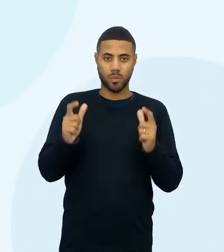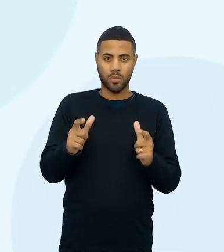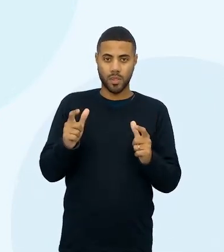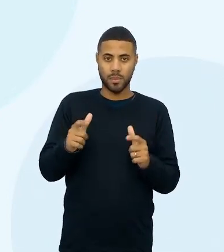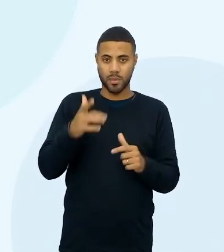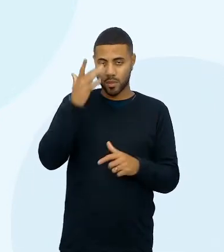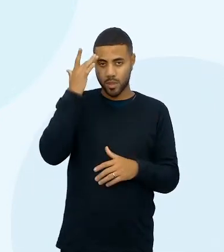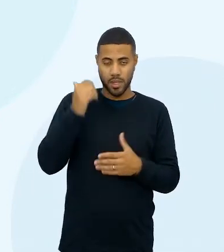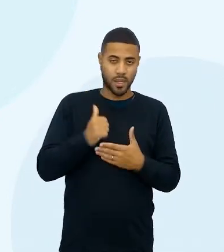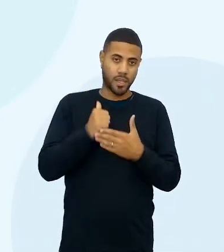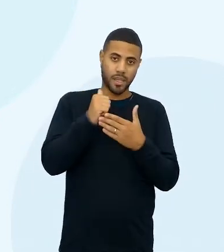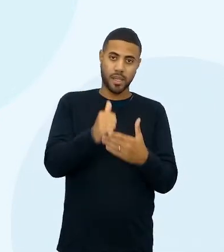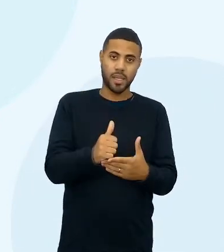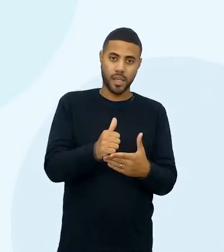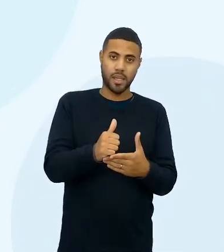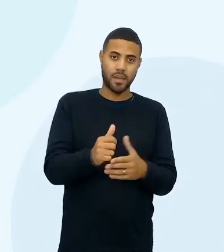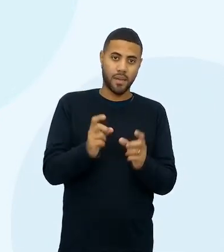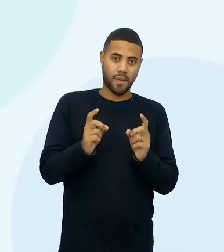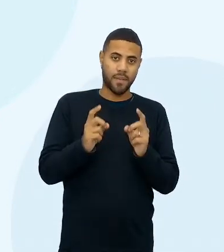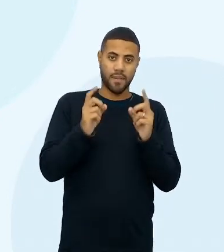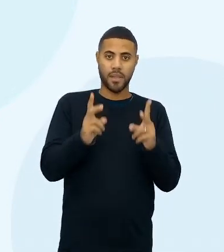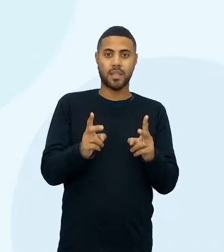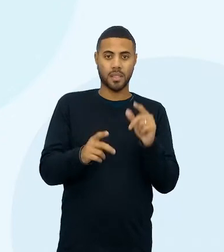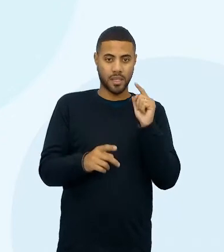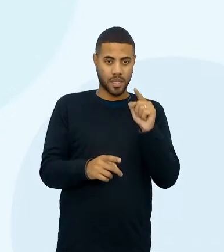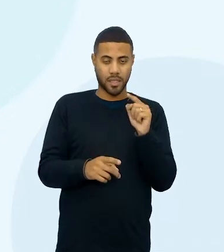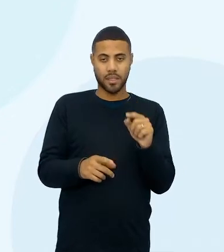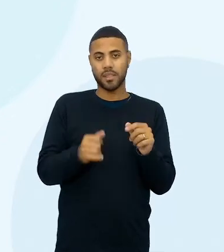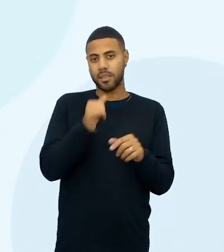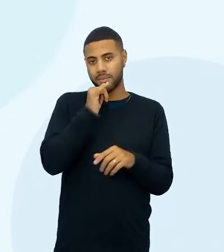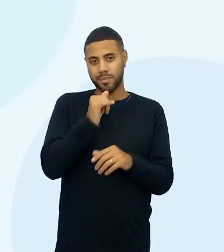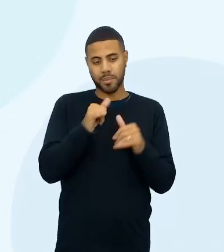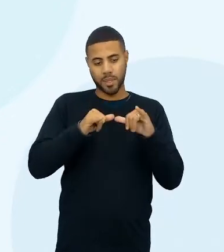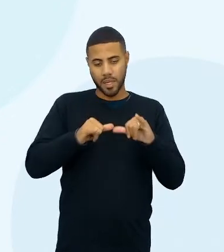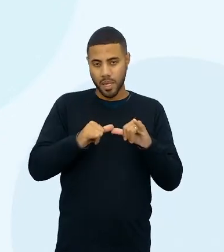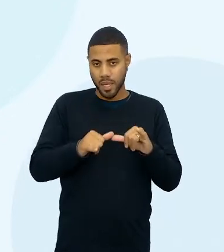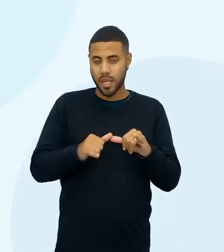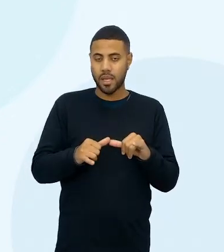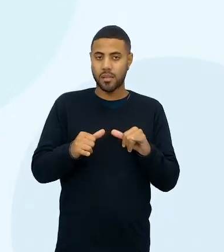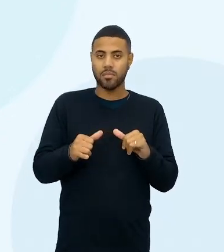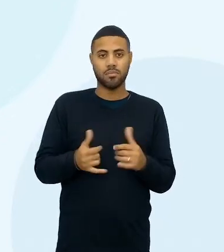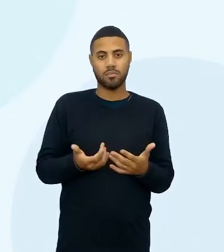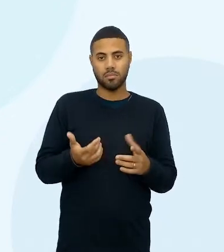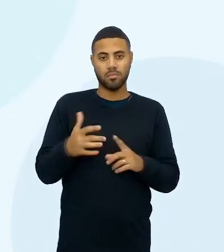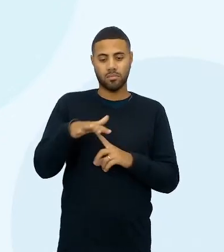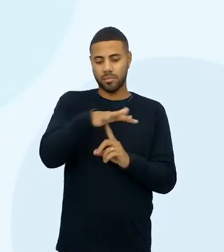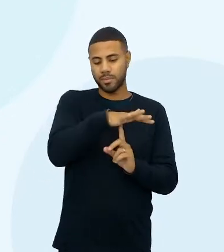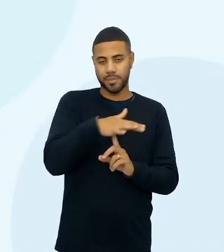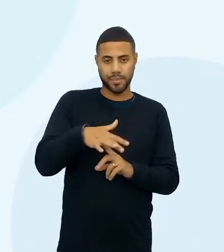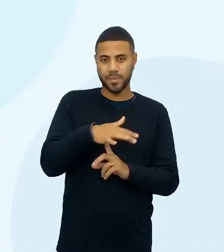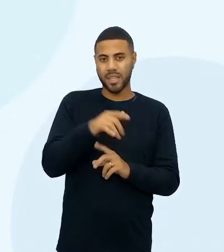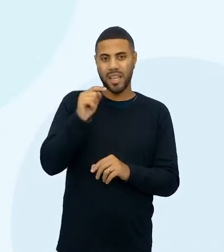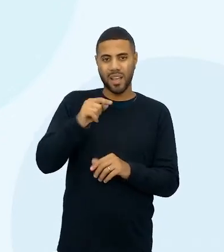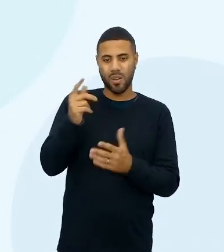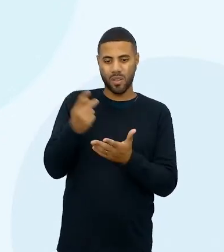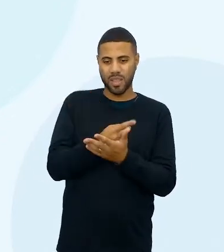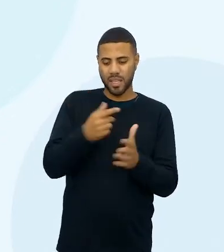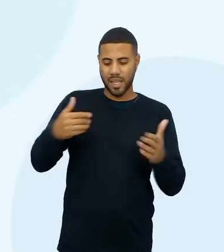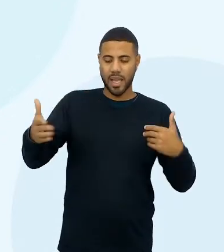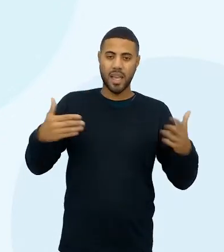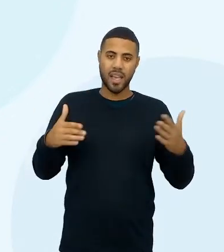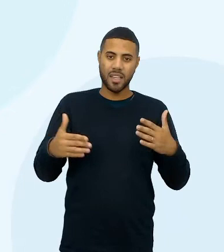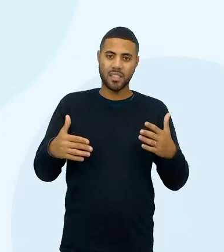distribuidor, para um centro ali de distribuição, por exemplo, né? E essas hortaliças já vão sendo machucadas ali na caixa,